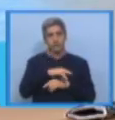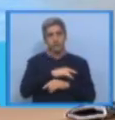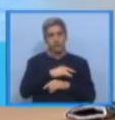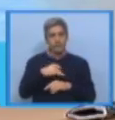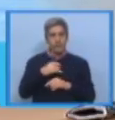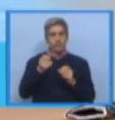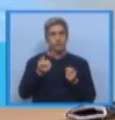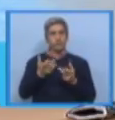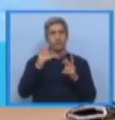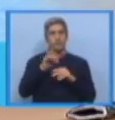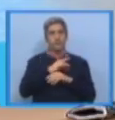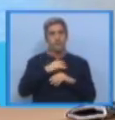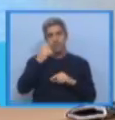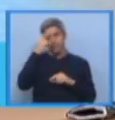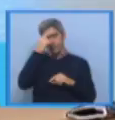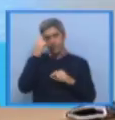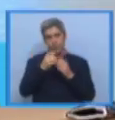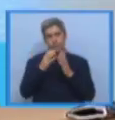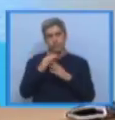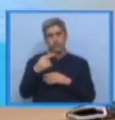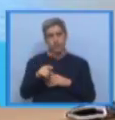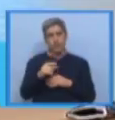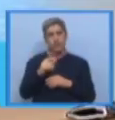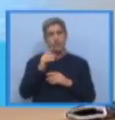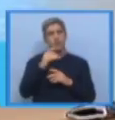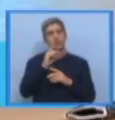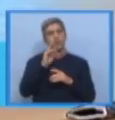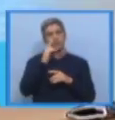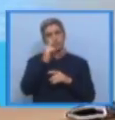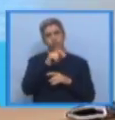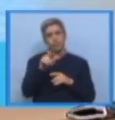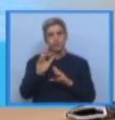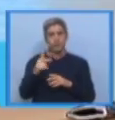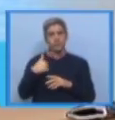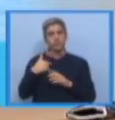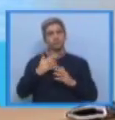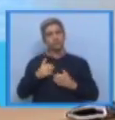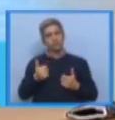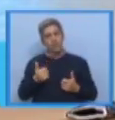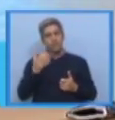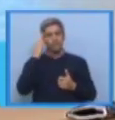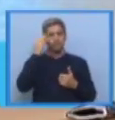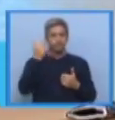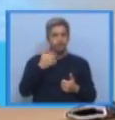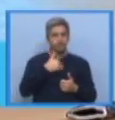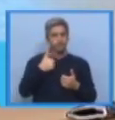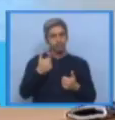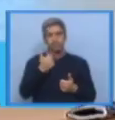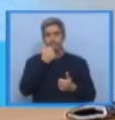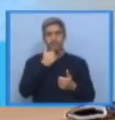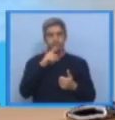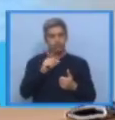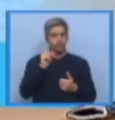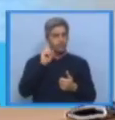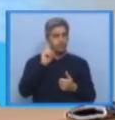e a disponibilidade que o médico, os enfermeiros, todo o pessoal de saúde tem que dar para os doentes, também tem a ver com o seu estado de descanso, de saúde e de satisfação